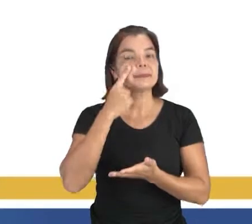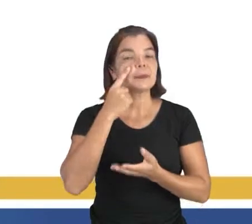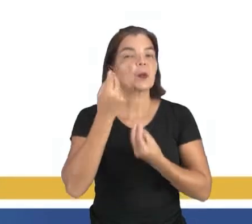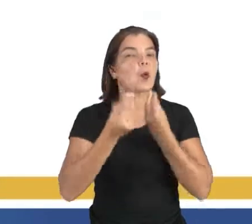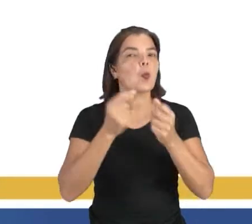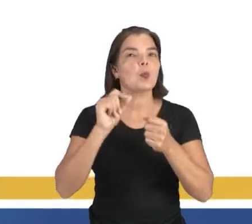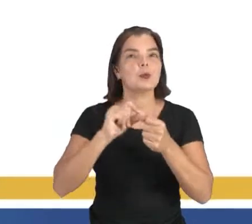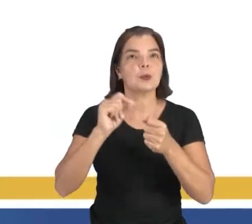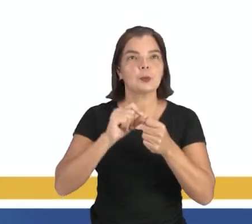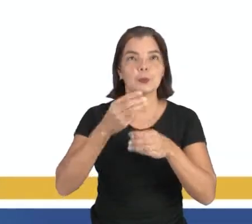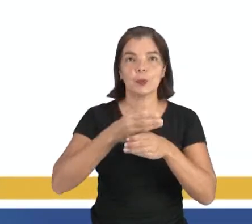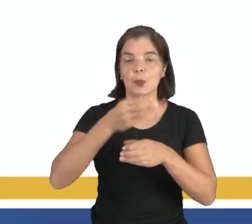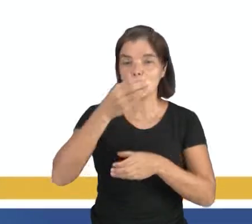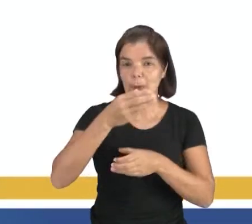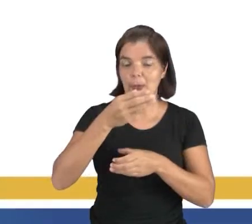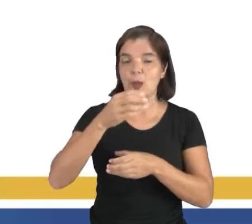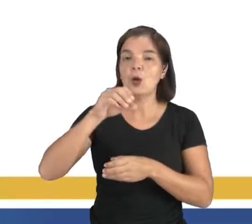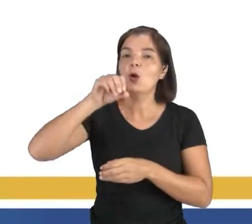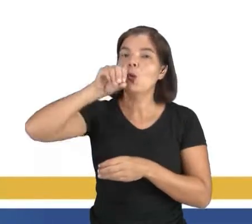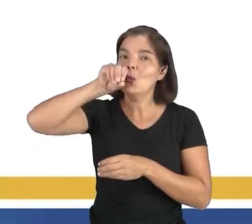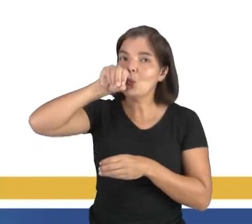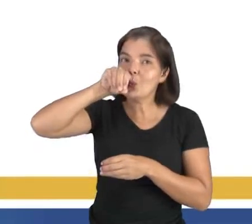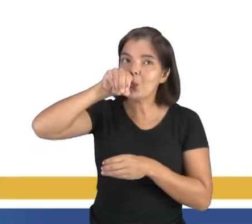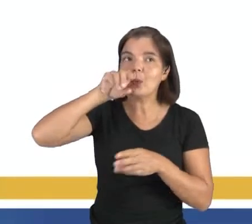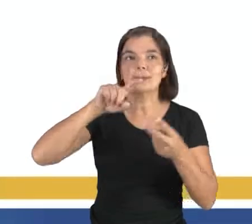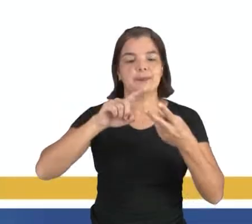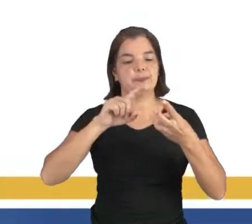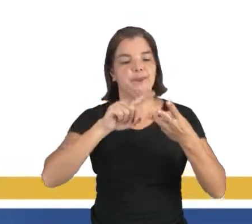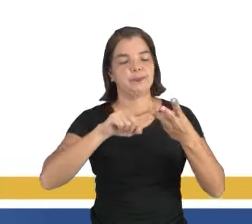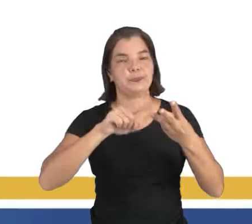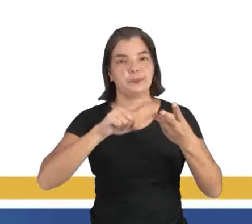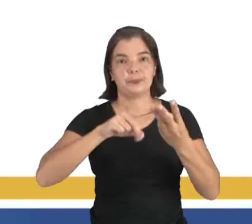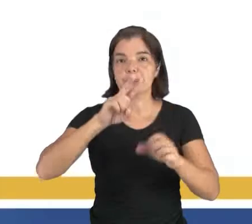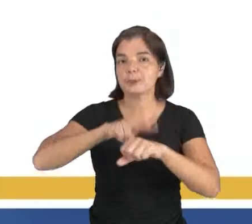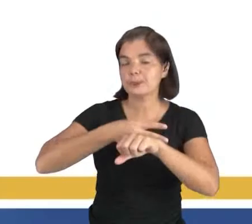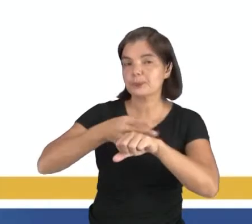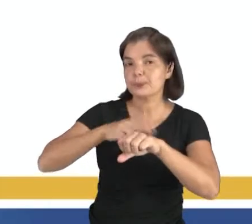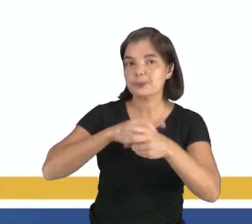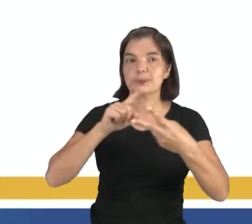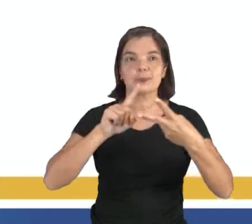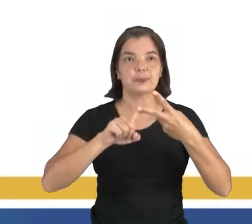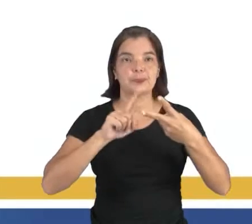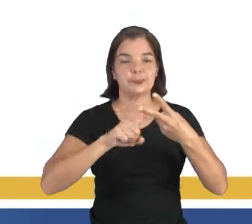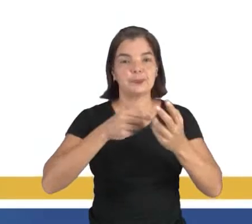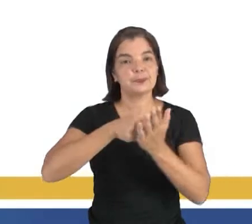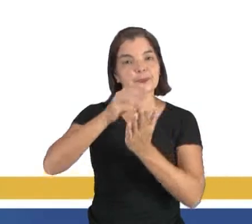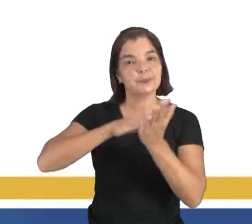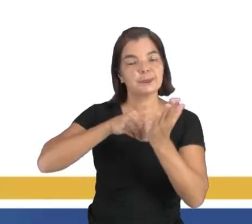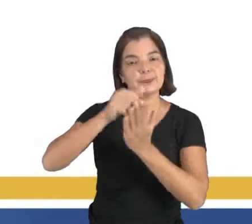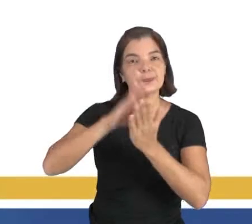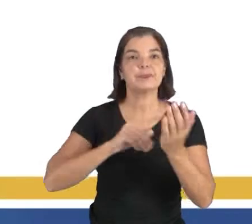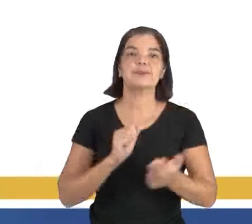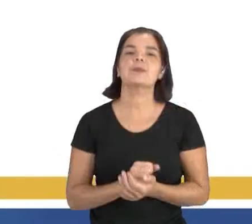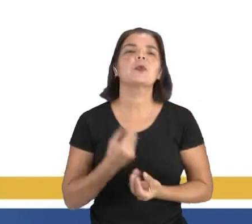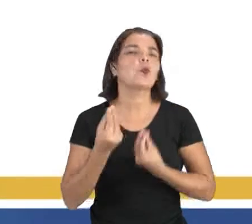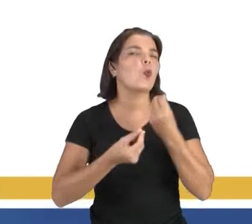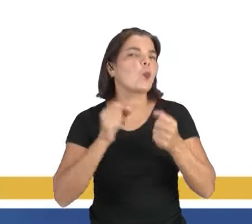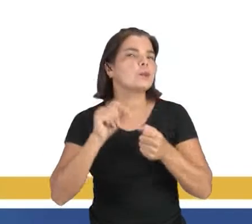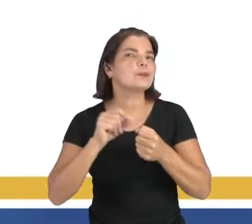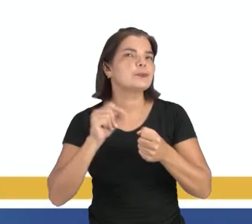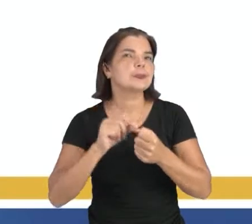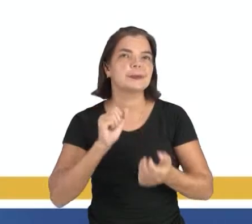Ingredientes: uma lata de leite condensado, 4 colheres de Nescau, 2 colheres de manteiga. Modo de